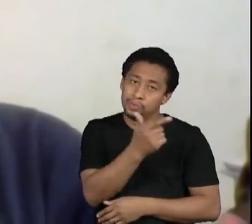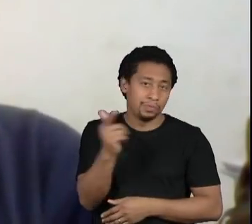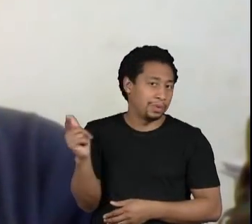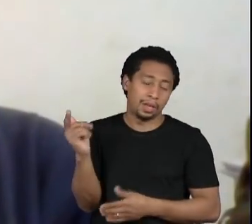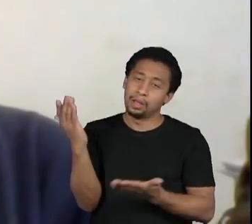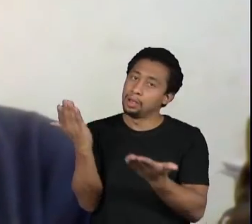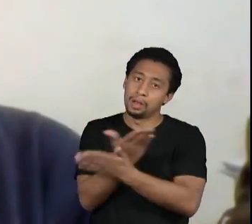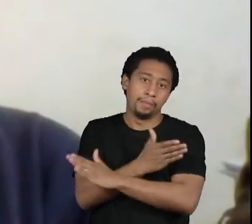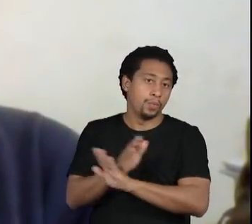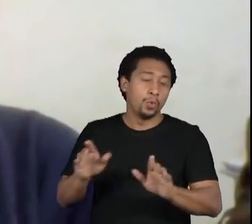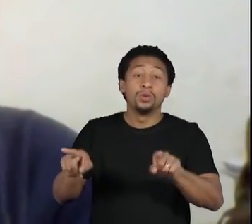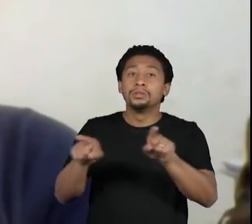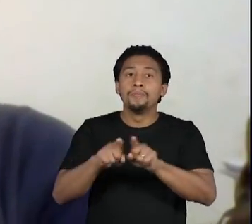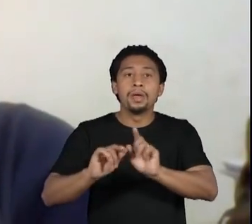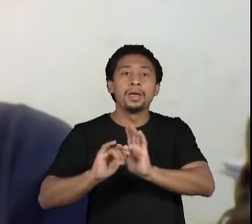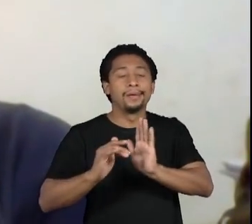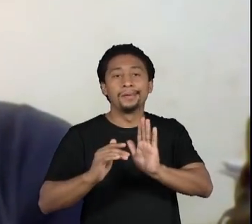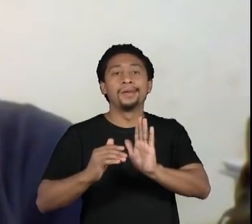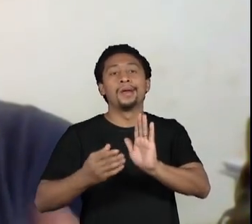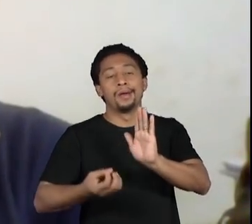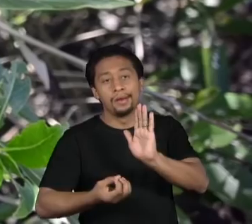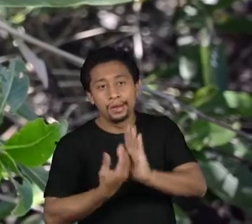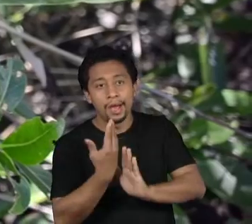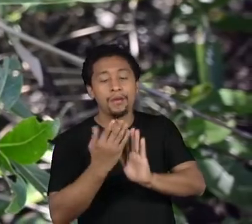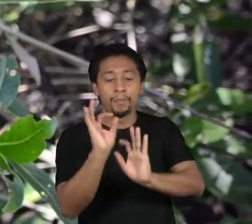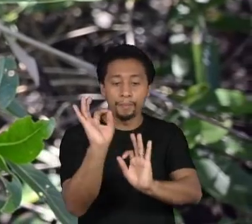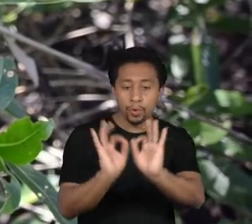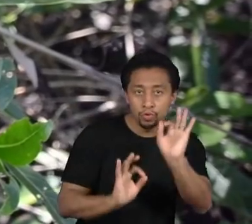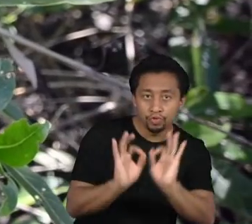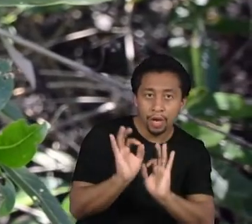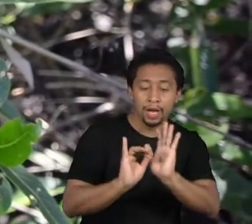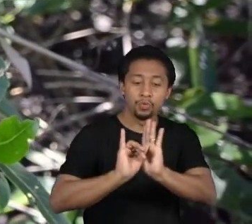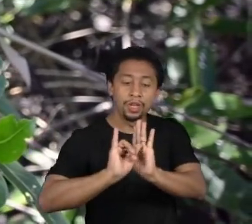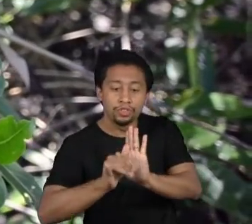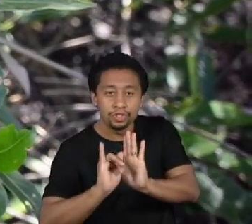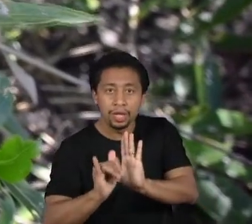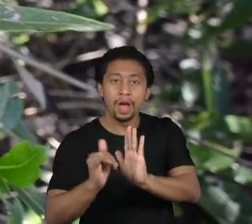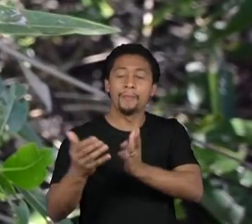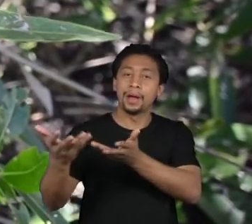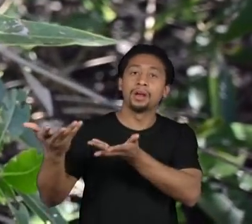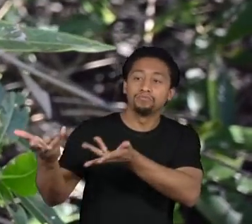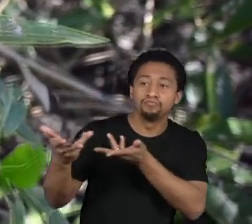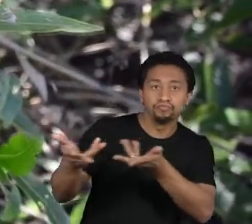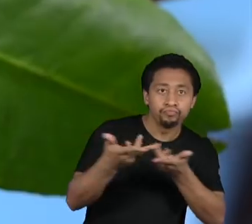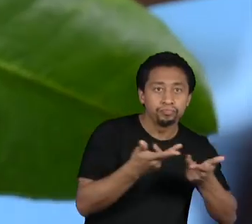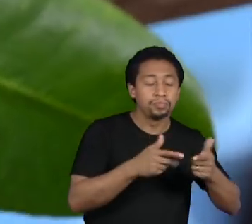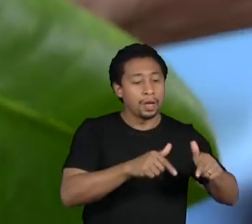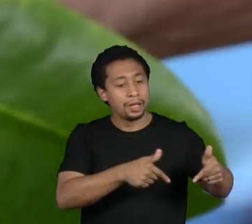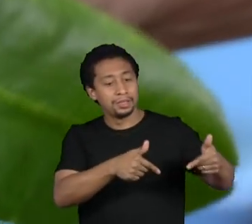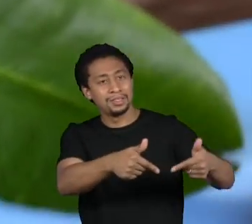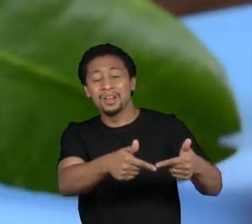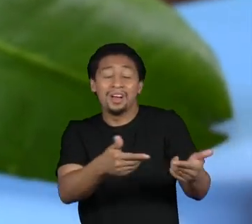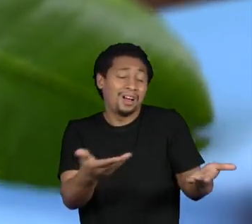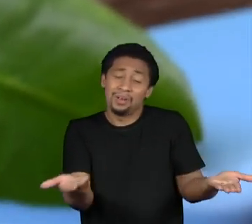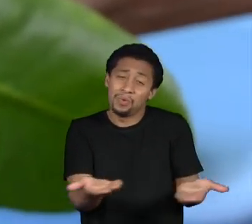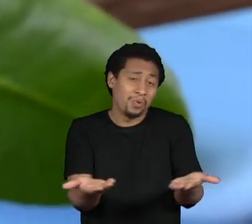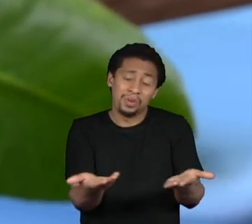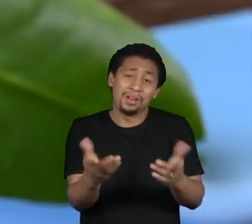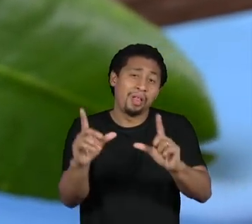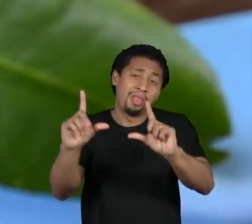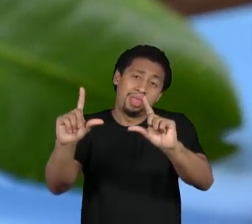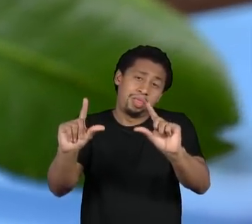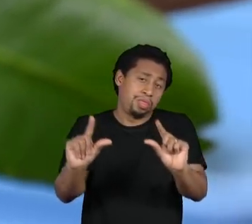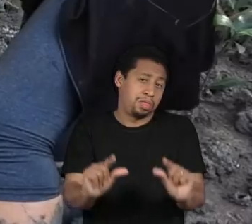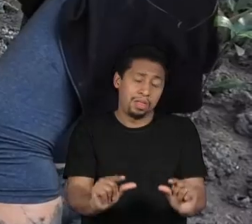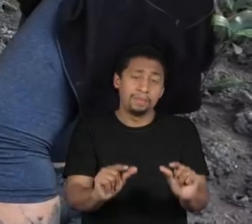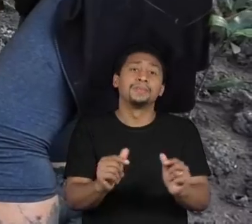Bom, nós tínhamos o Fundo Amazônia. O Fundo Amazônia também parece, né, ter sido atacado de alguma forma. Então, a gente está perdendo os incentivos.